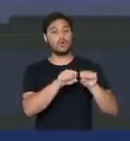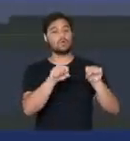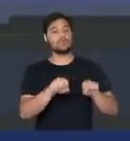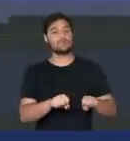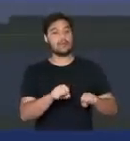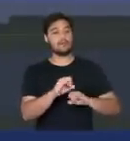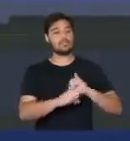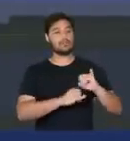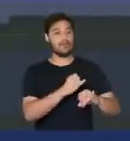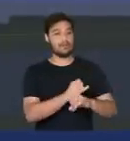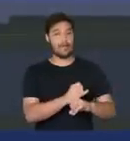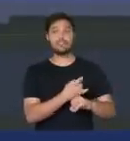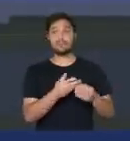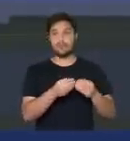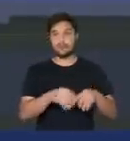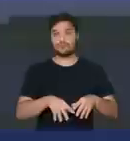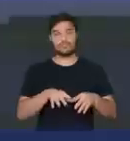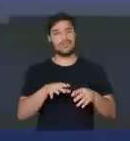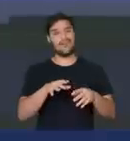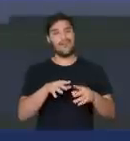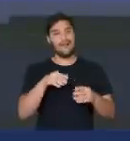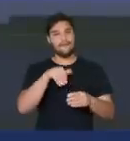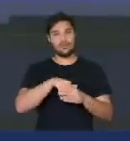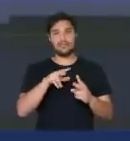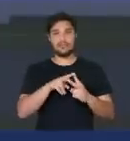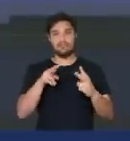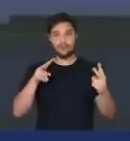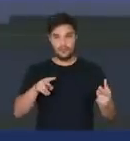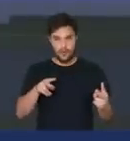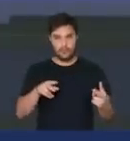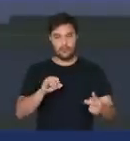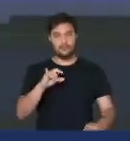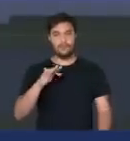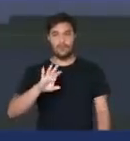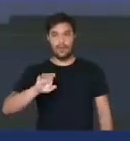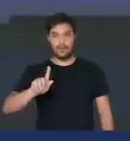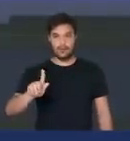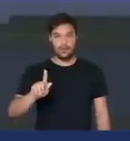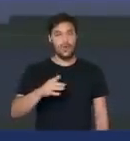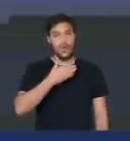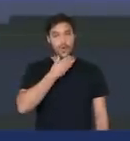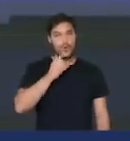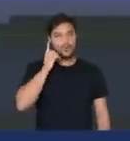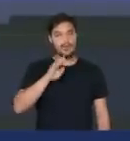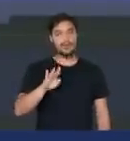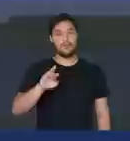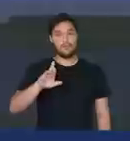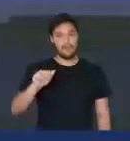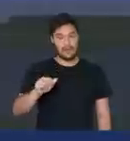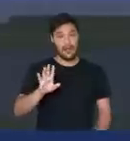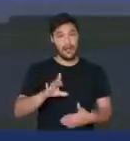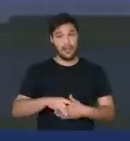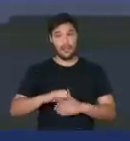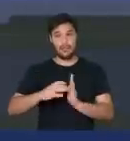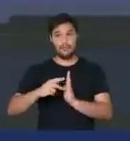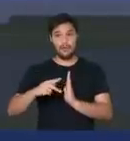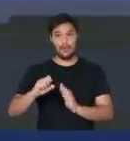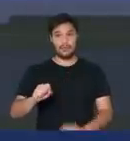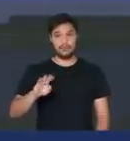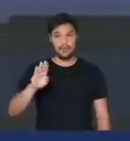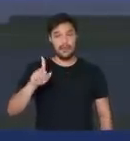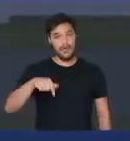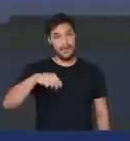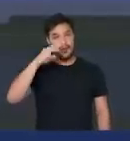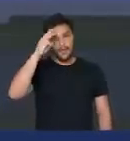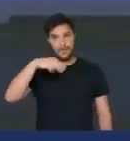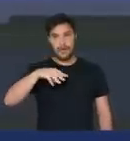de internet que possibilita a votação remota por meio do sistema Infoleg. O deputado Bira do Pindaré, líder do PSB, ele que é